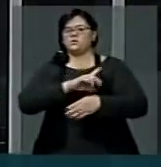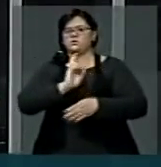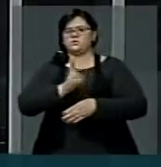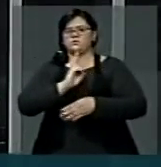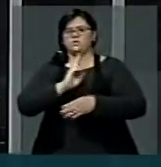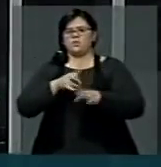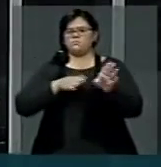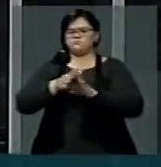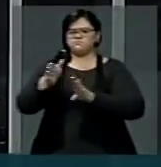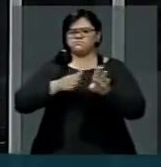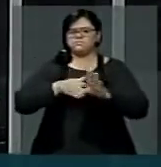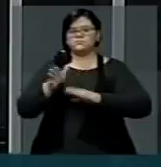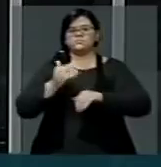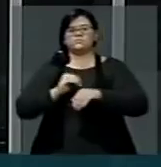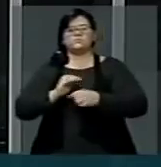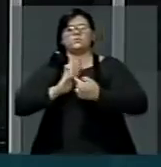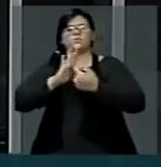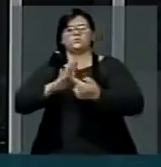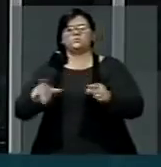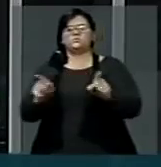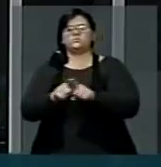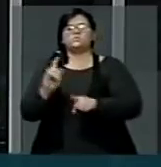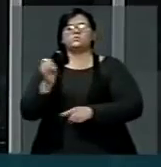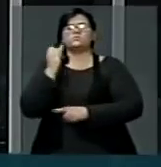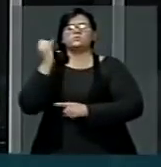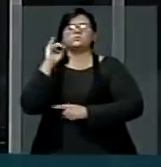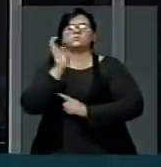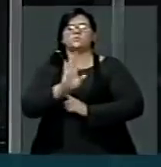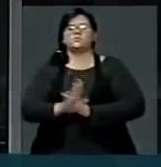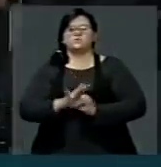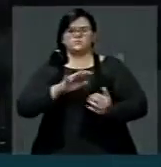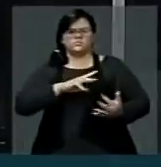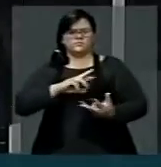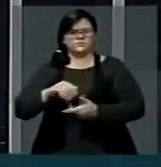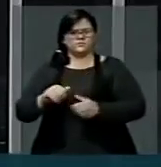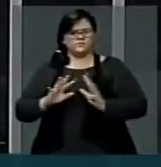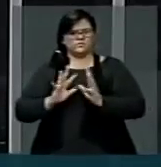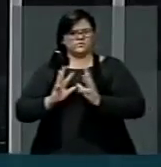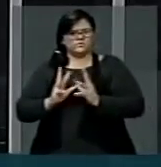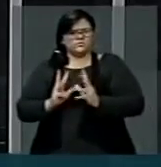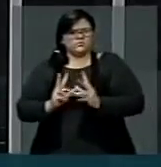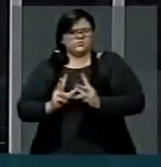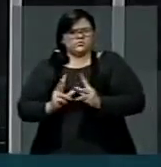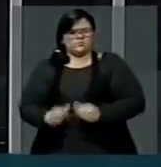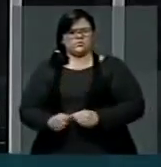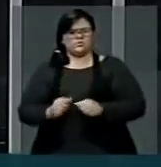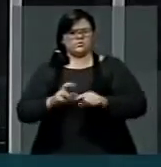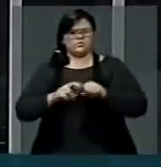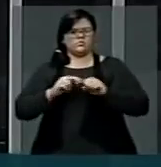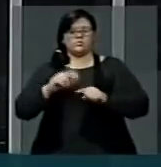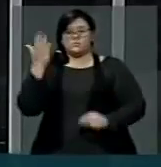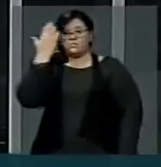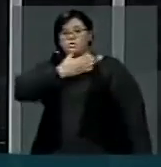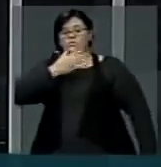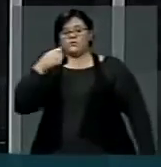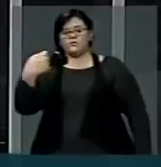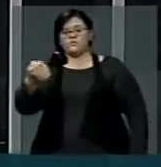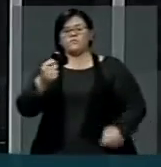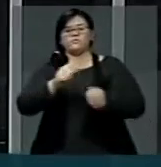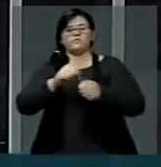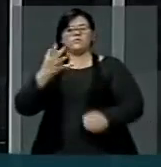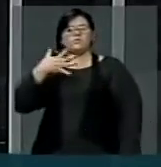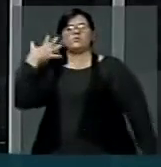e, sobretudo, mostrar a importância do Brasil para o mundo inteiro. Prova disso foi o discurso